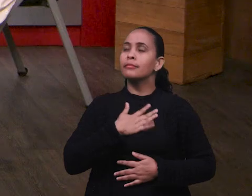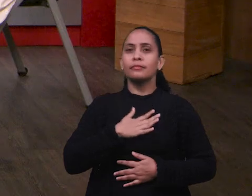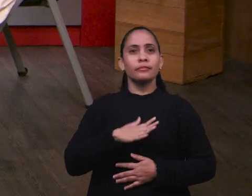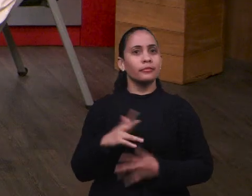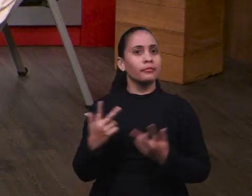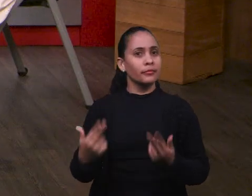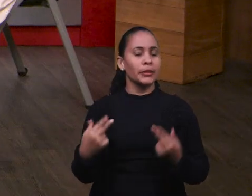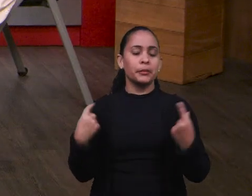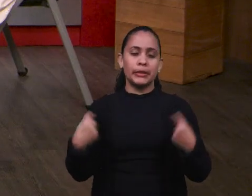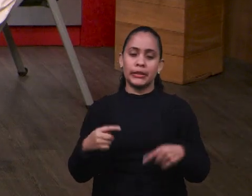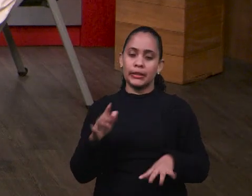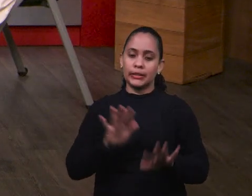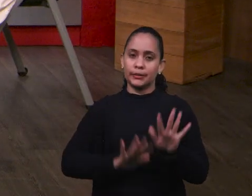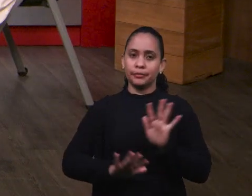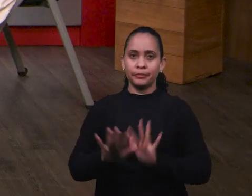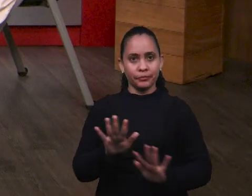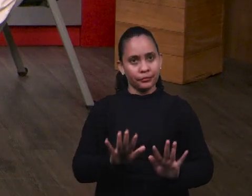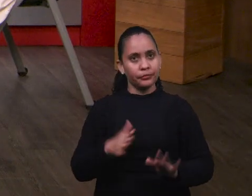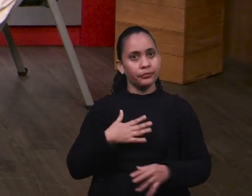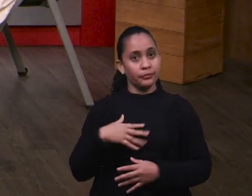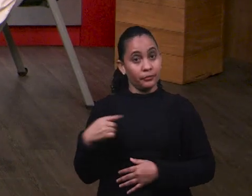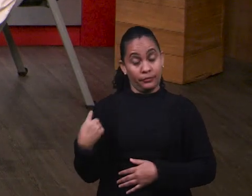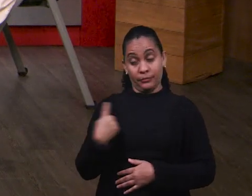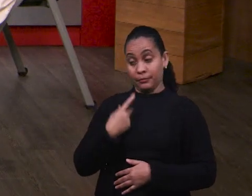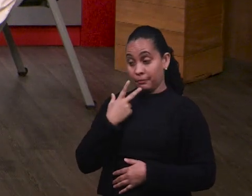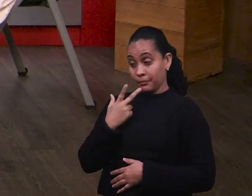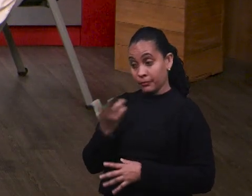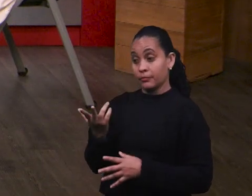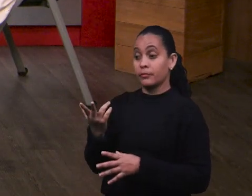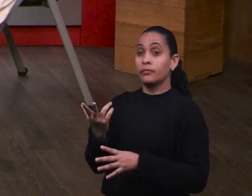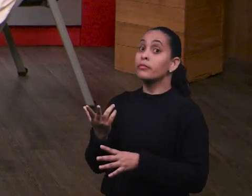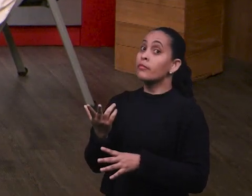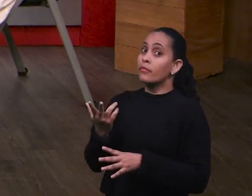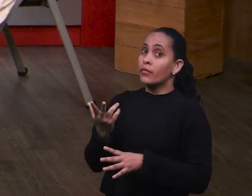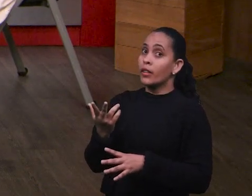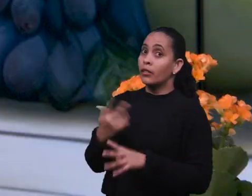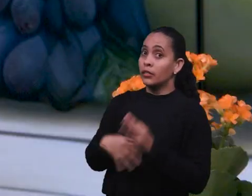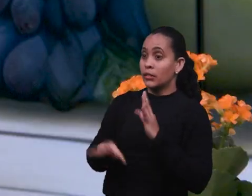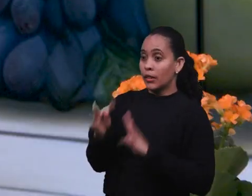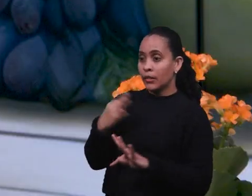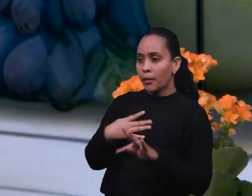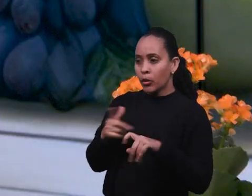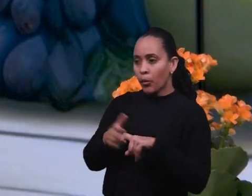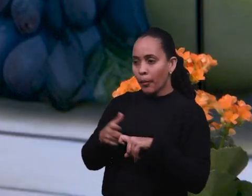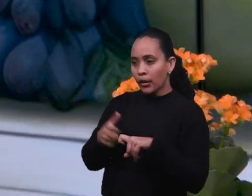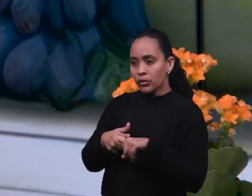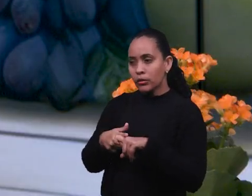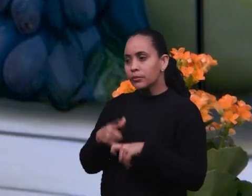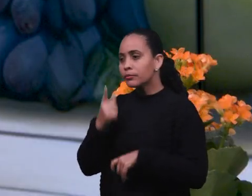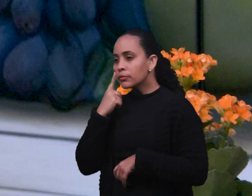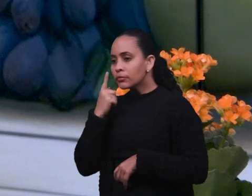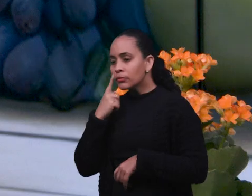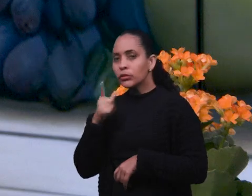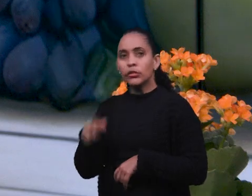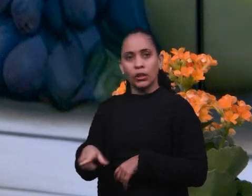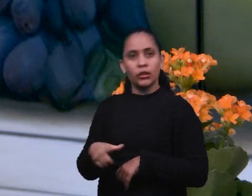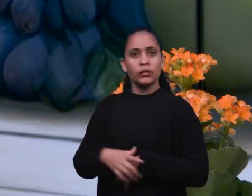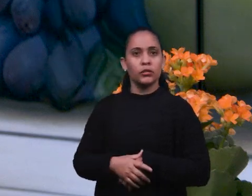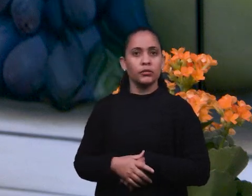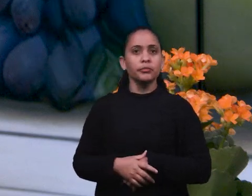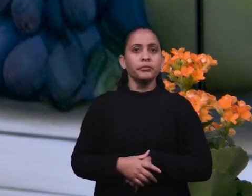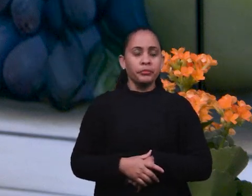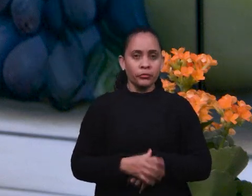Então, tem que vigiar. Exatamente. E aí a gente faz esse acompanhamento, o profissional de saúde faz esse acompanhamento através dos